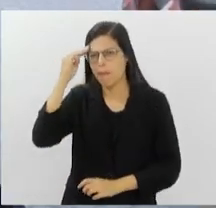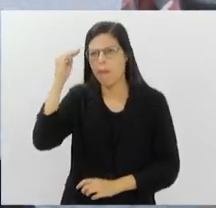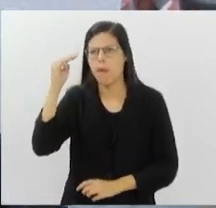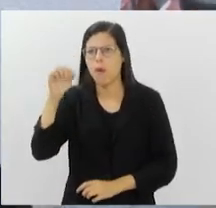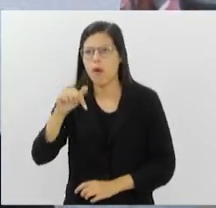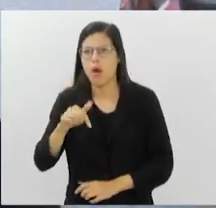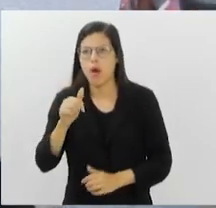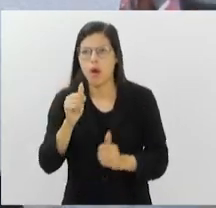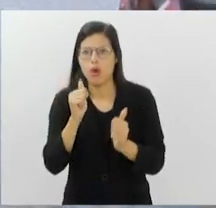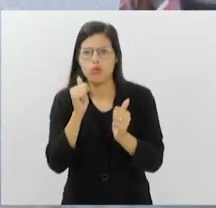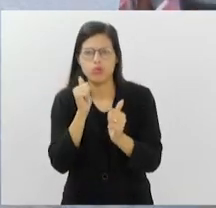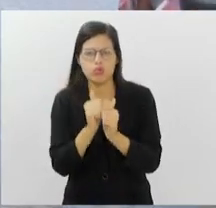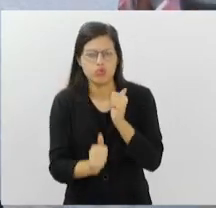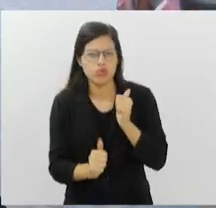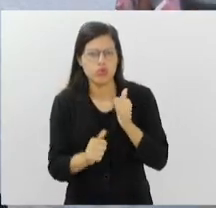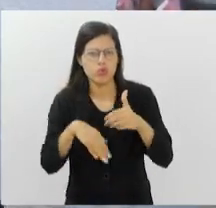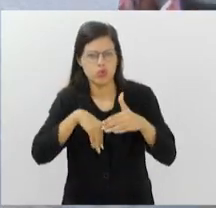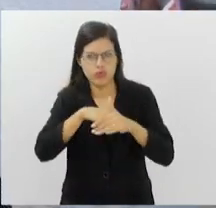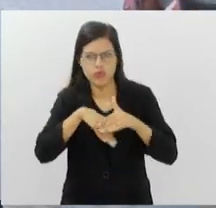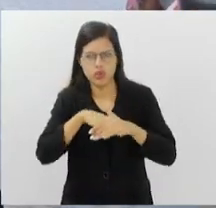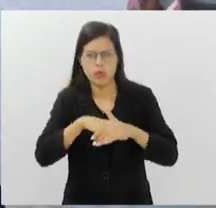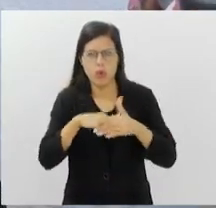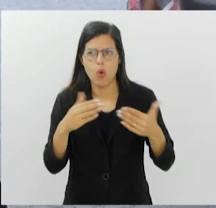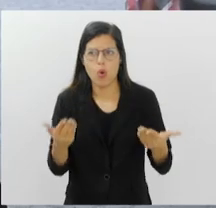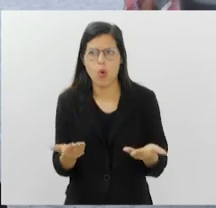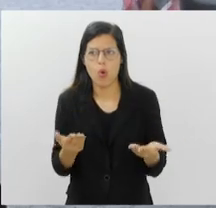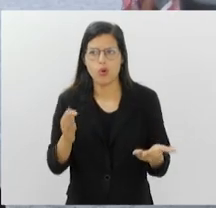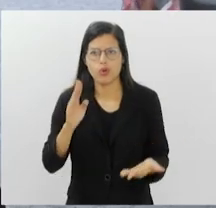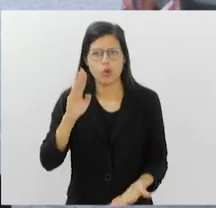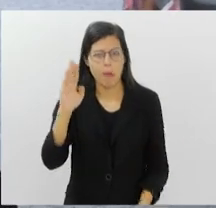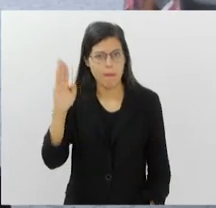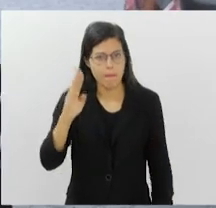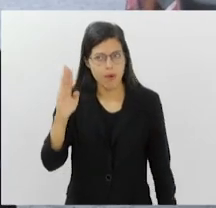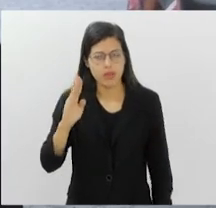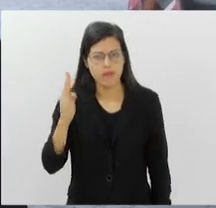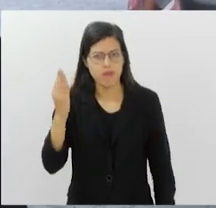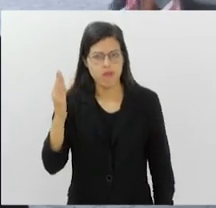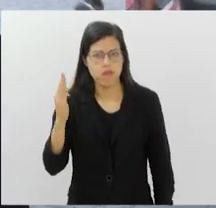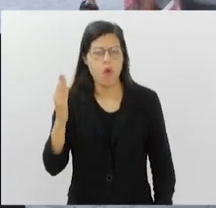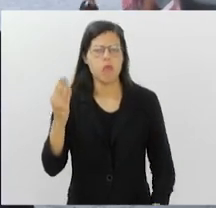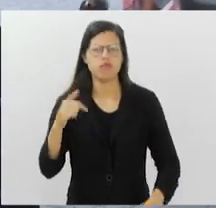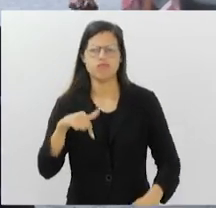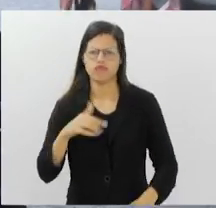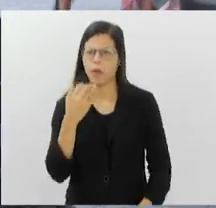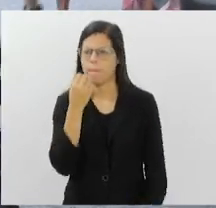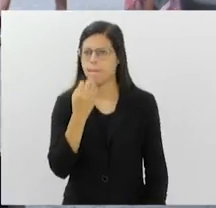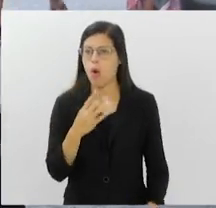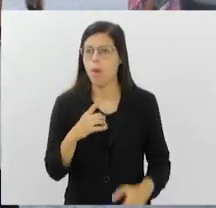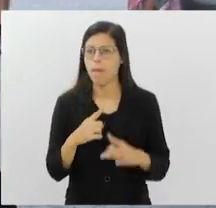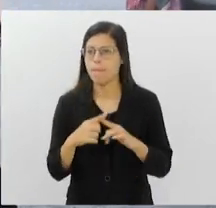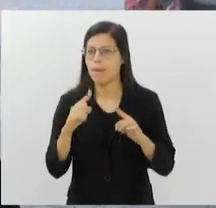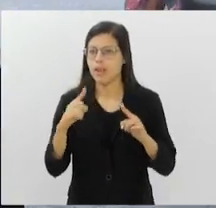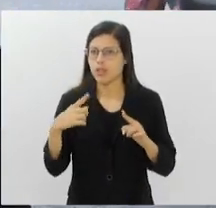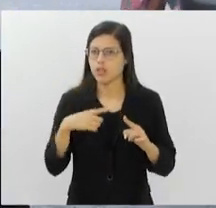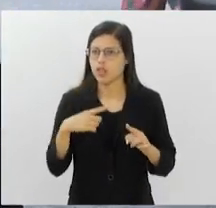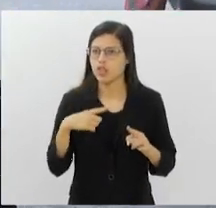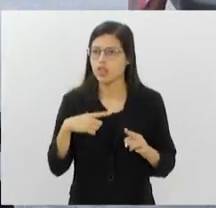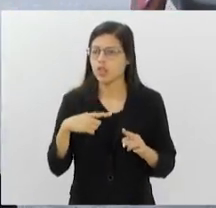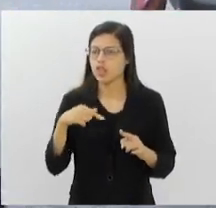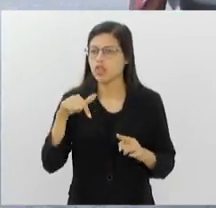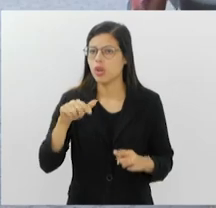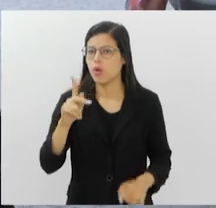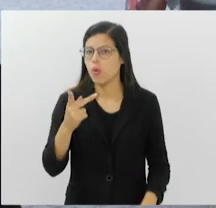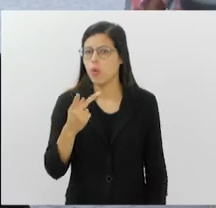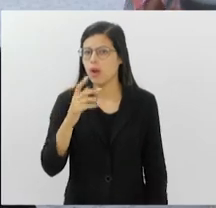futebol, hoje o Botafogo está lá em cima, mas o Botafogo teve um jogador de futebol que era um Pelé da época, que era o